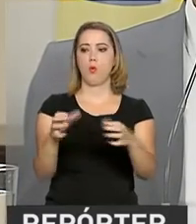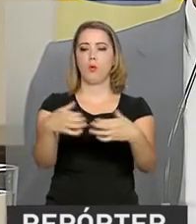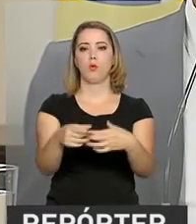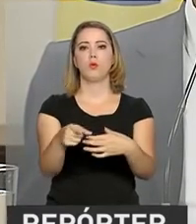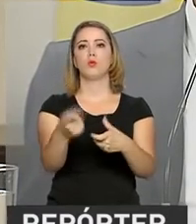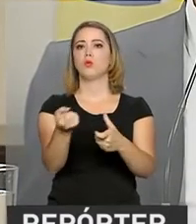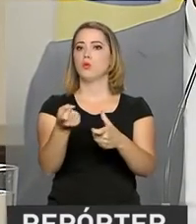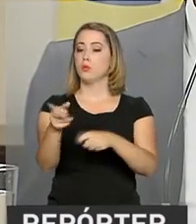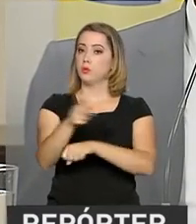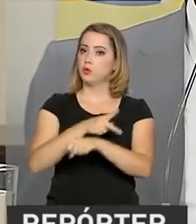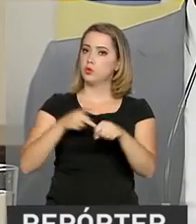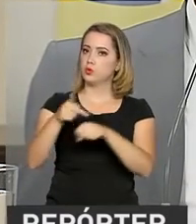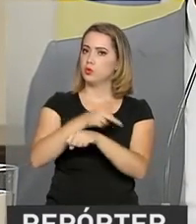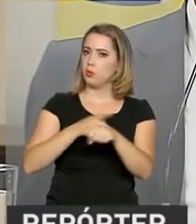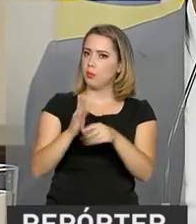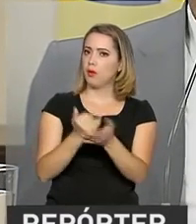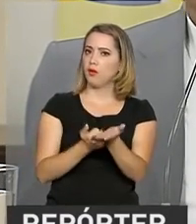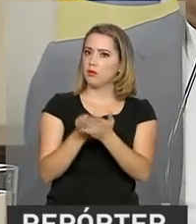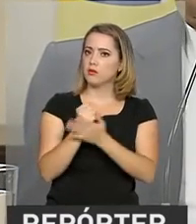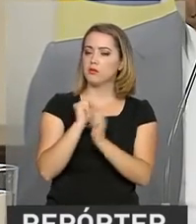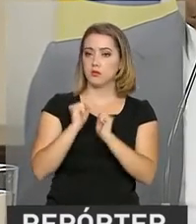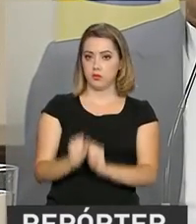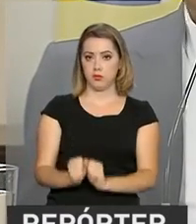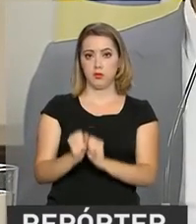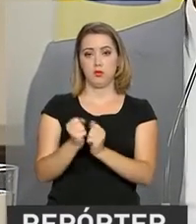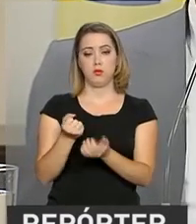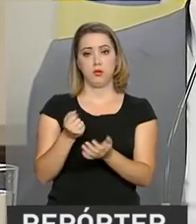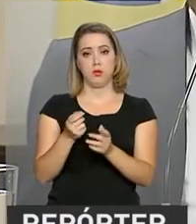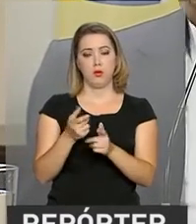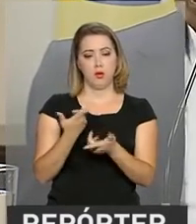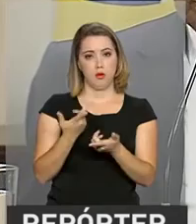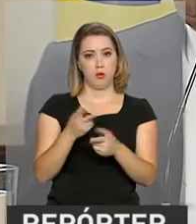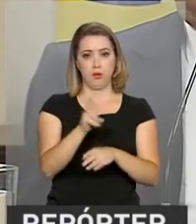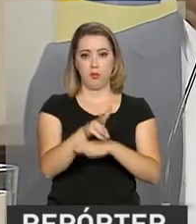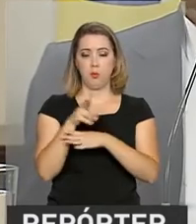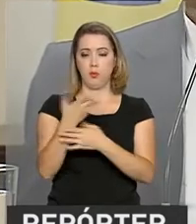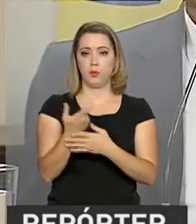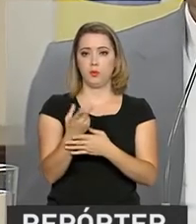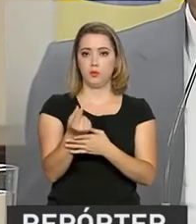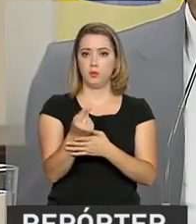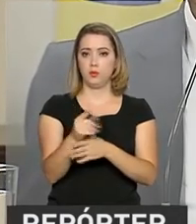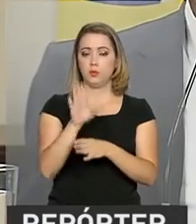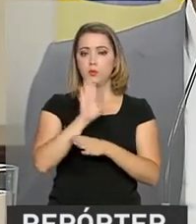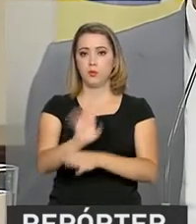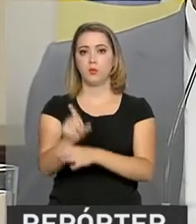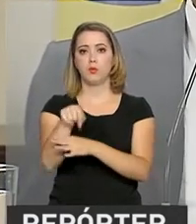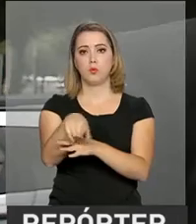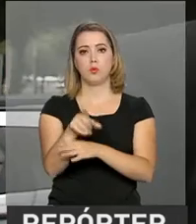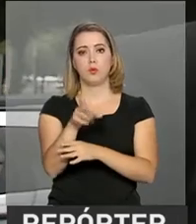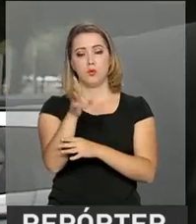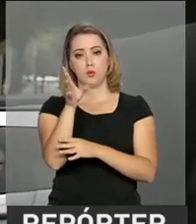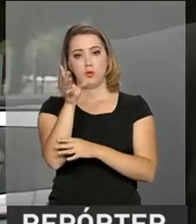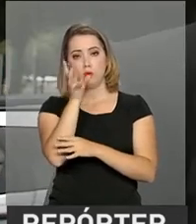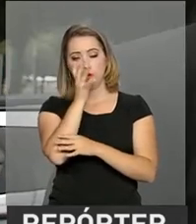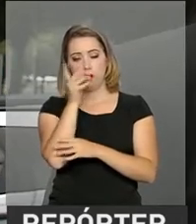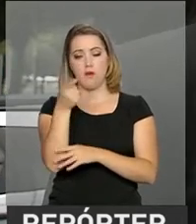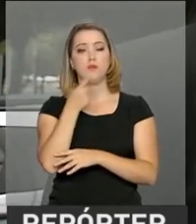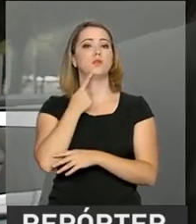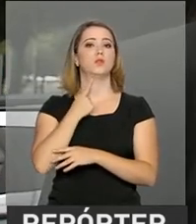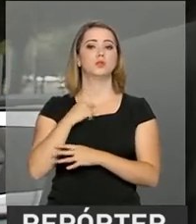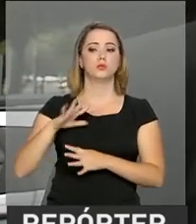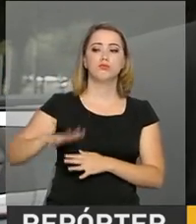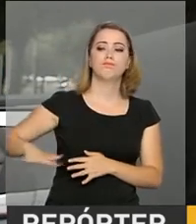respeitando os princípios da diversidade e com a preocupação de atender ao interesse geral o brasil já